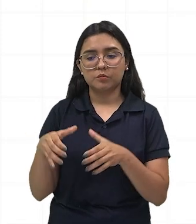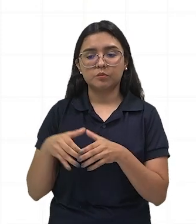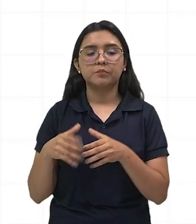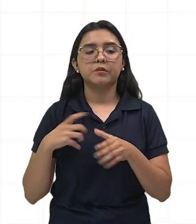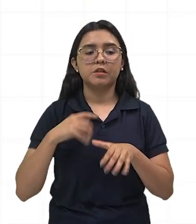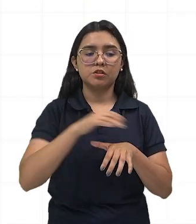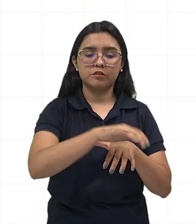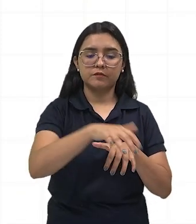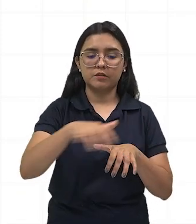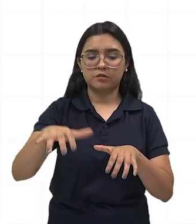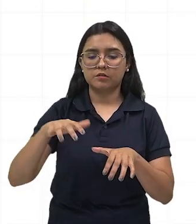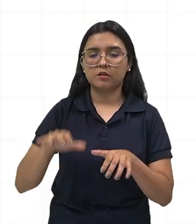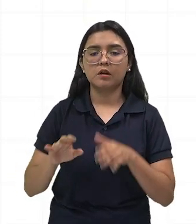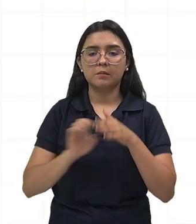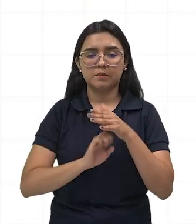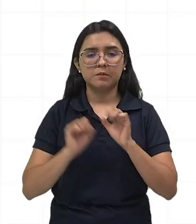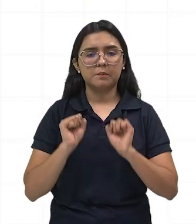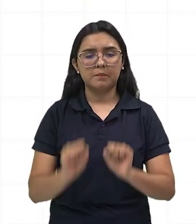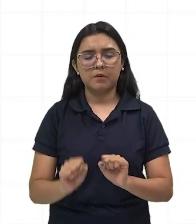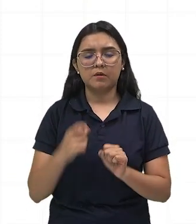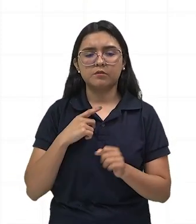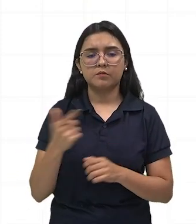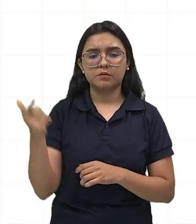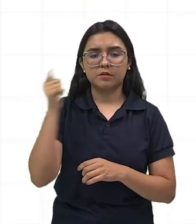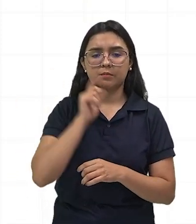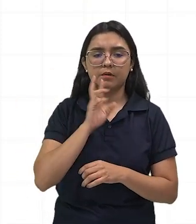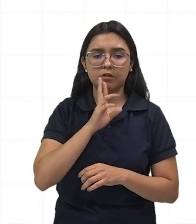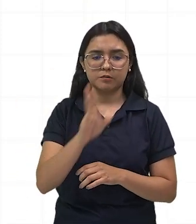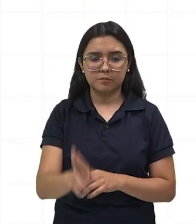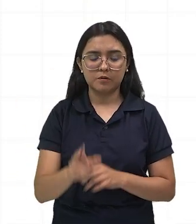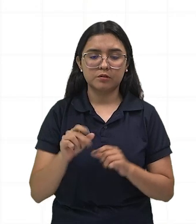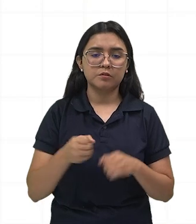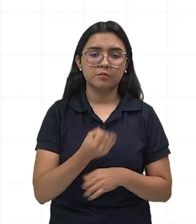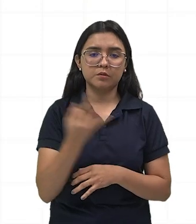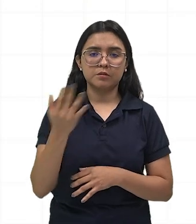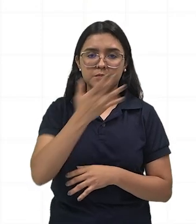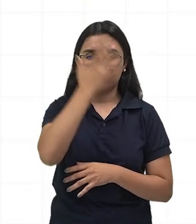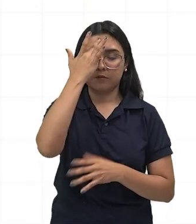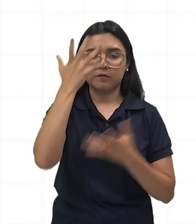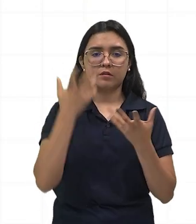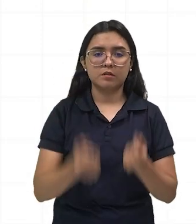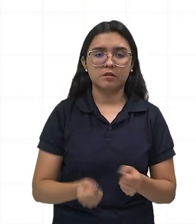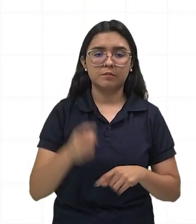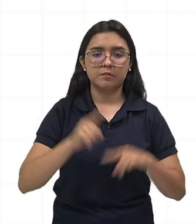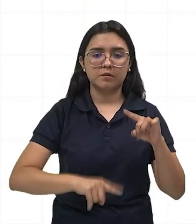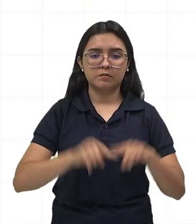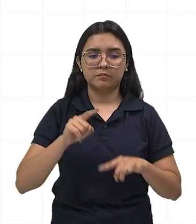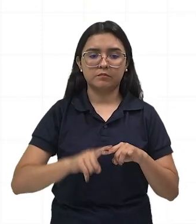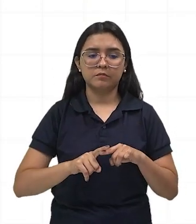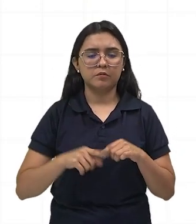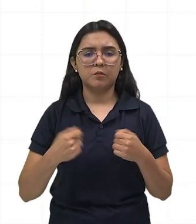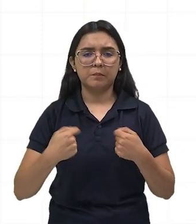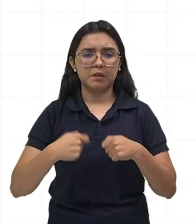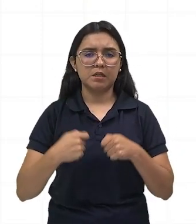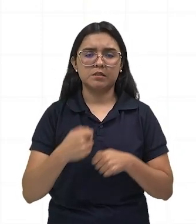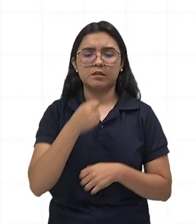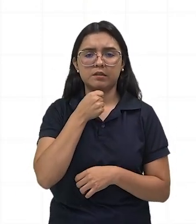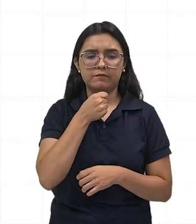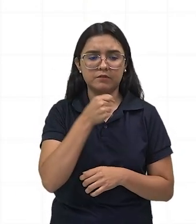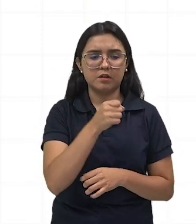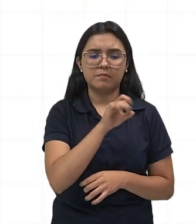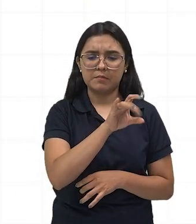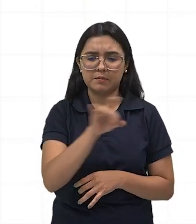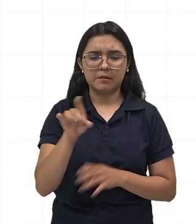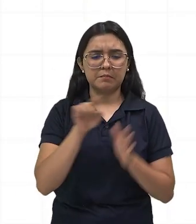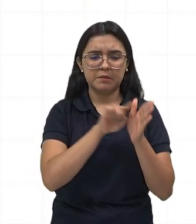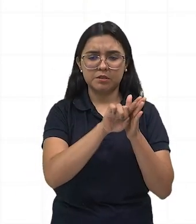diferentes regiões, a empresa pode obter uma visão geral da aceitação do produto sem ter que entrevistar todos os consumidores